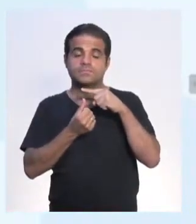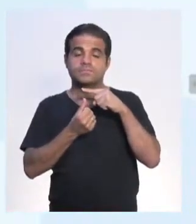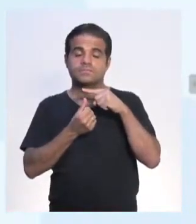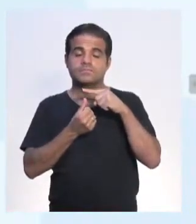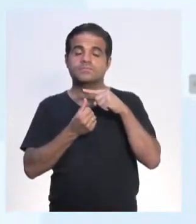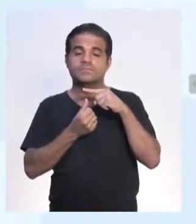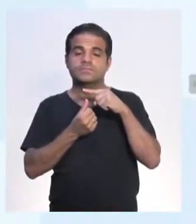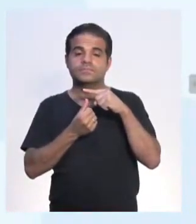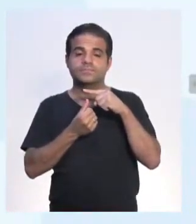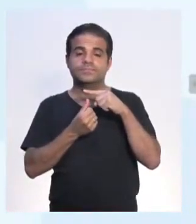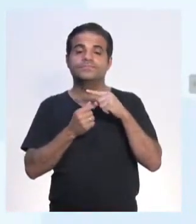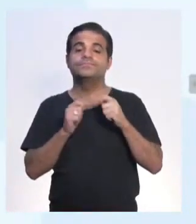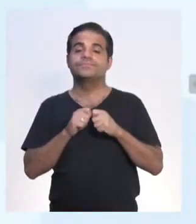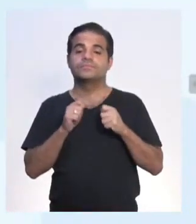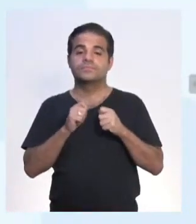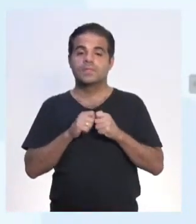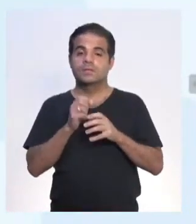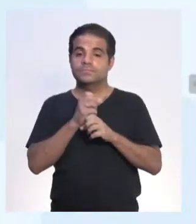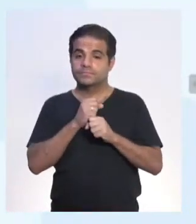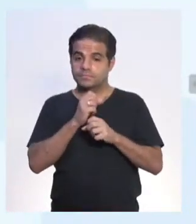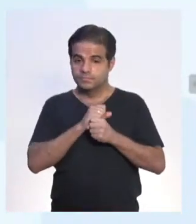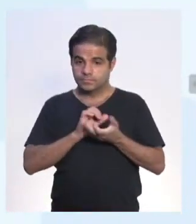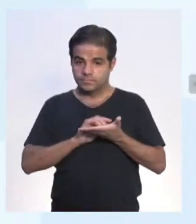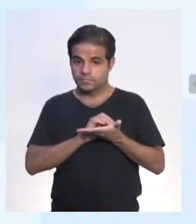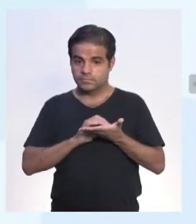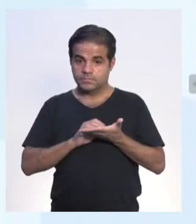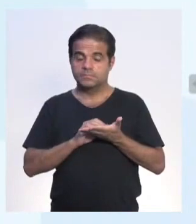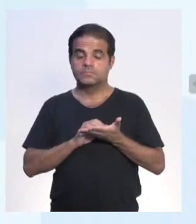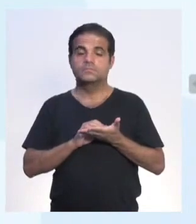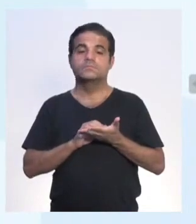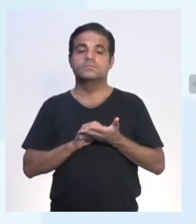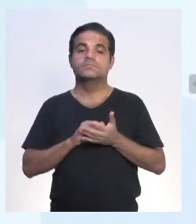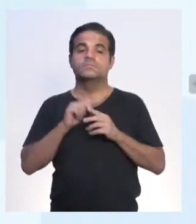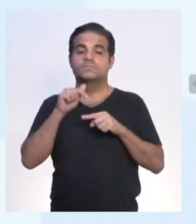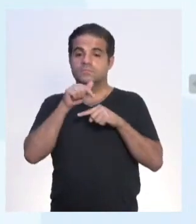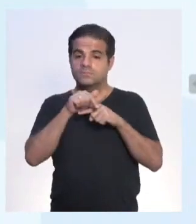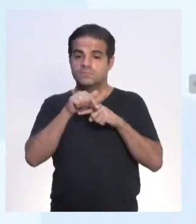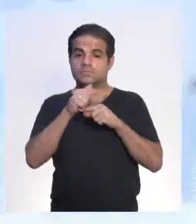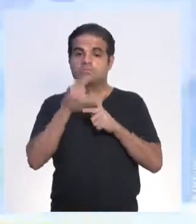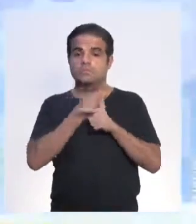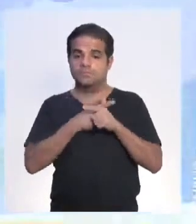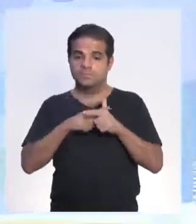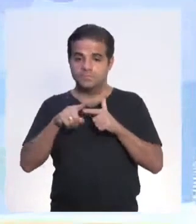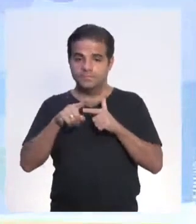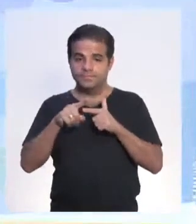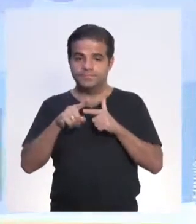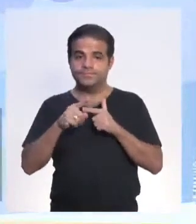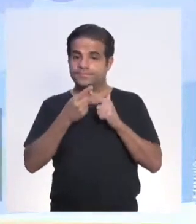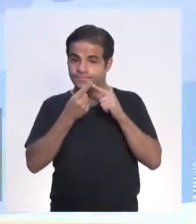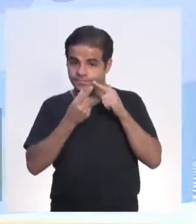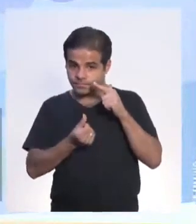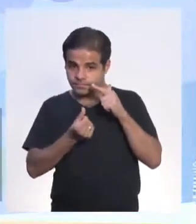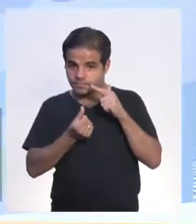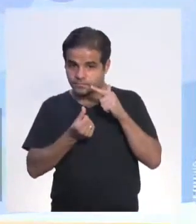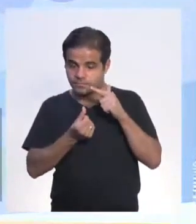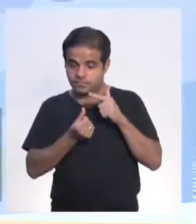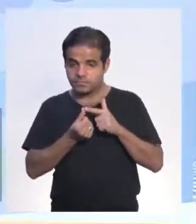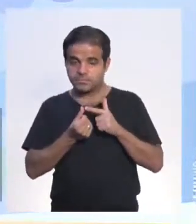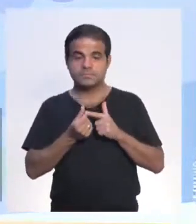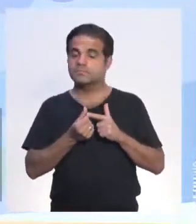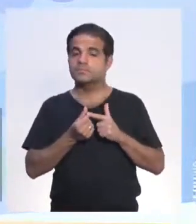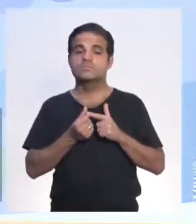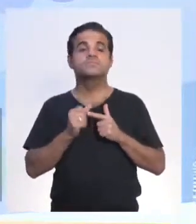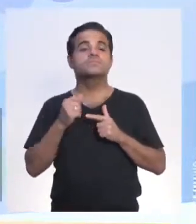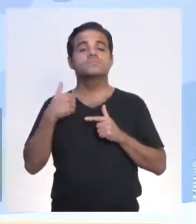avos. Vou fazer na calculadora a continha 7 dividido pelo 16. E